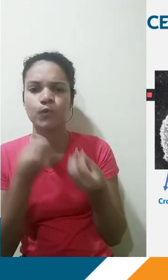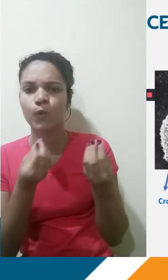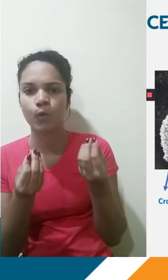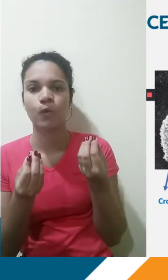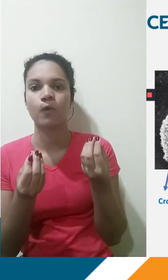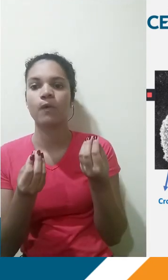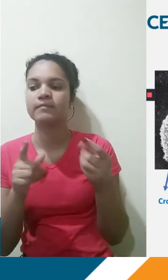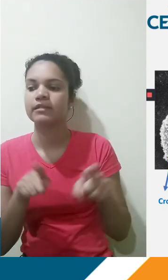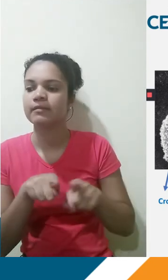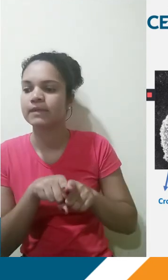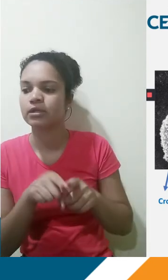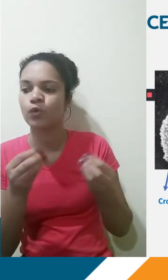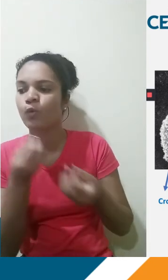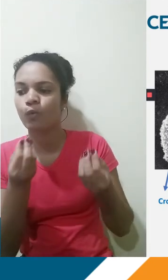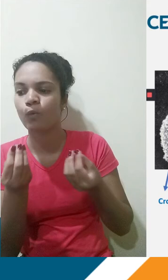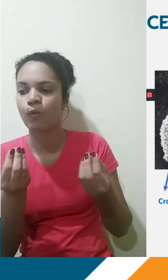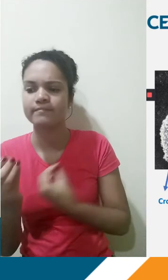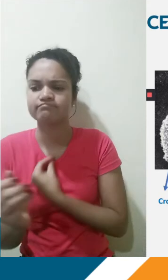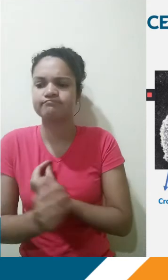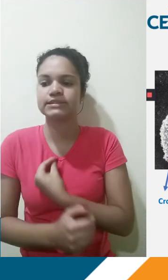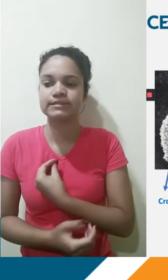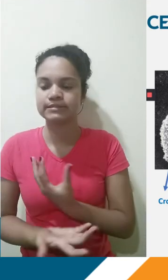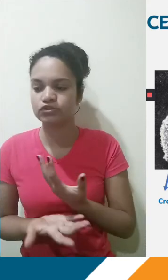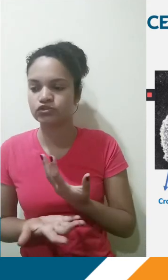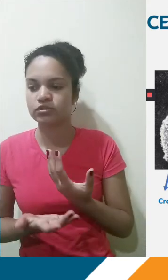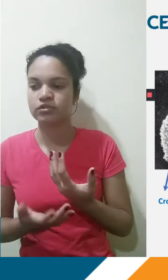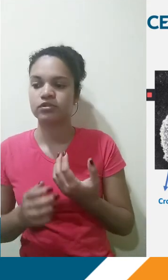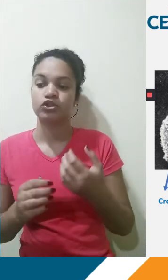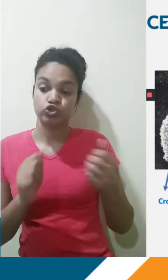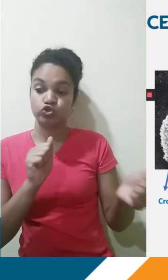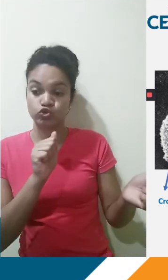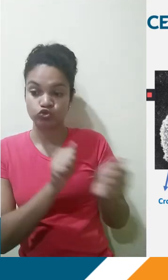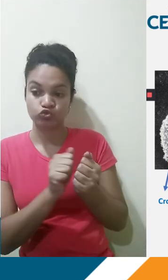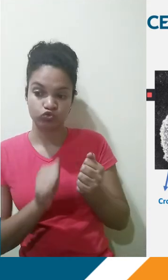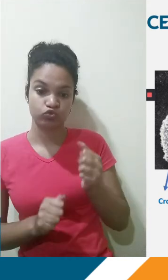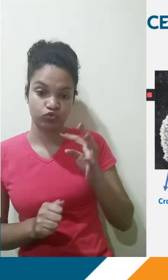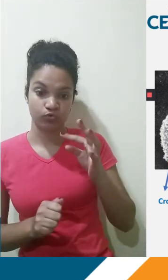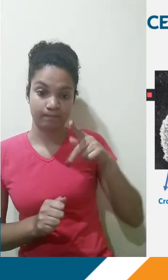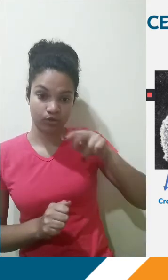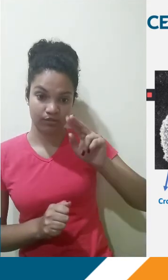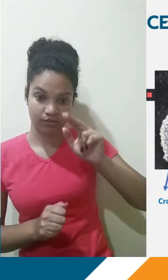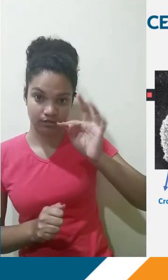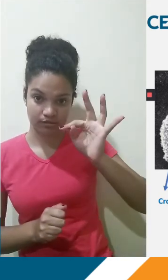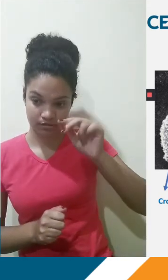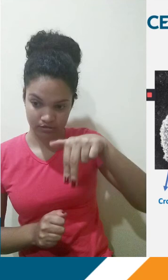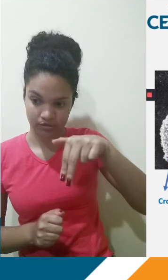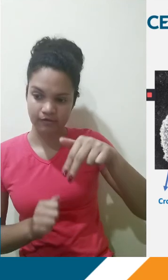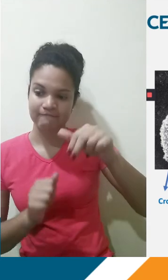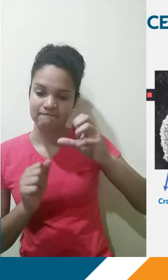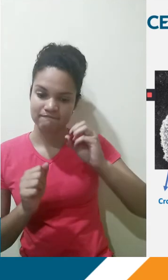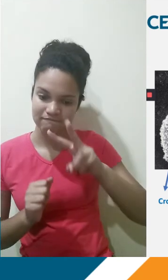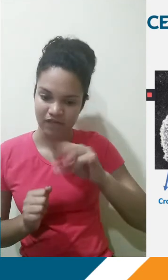da existência do ácido desoxirribonucleico, que, junto com proteínas, forma a cromatina, que vai se enovelando